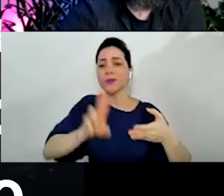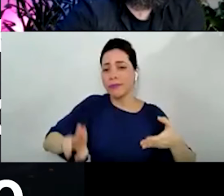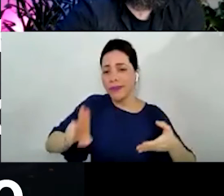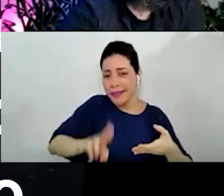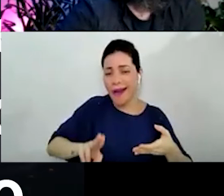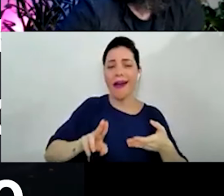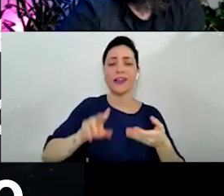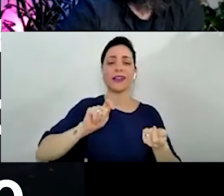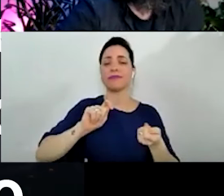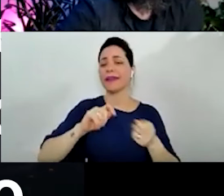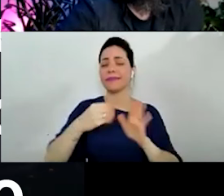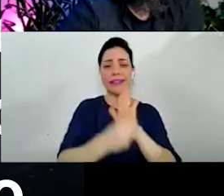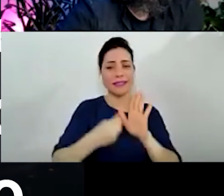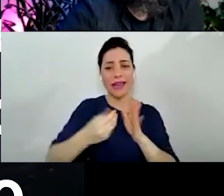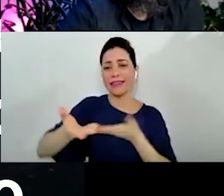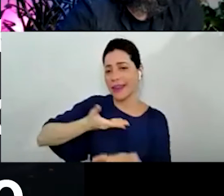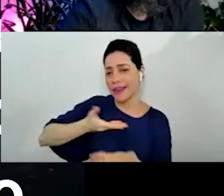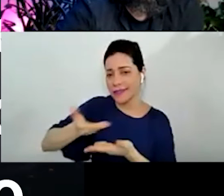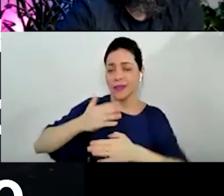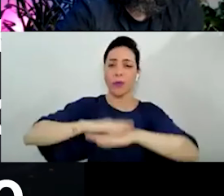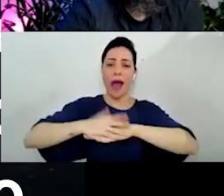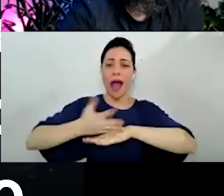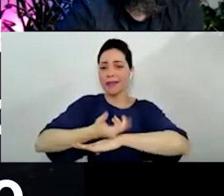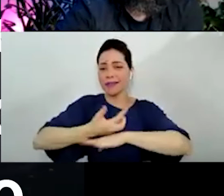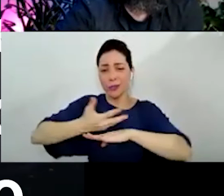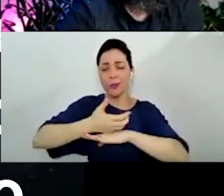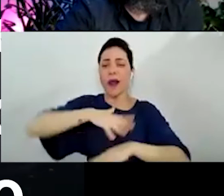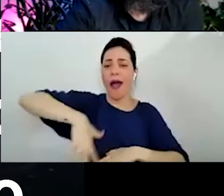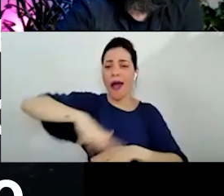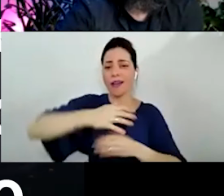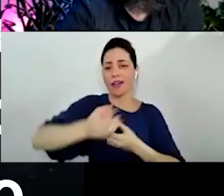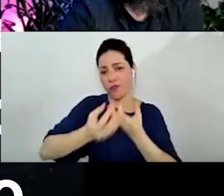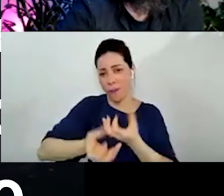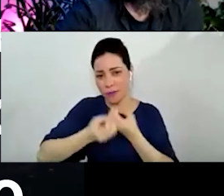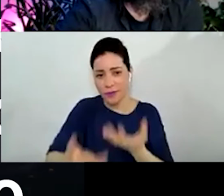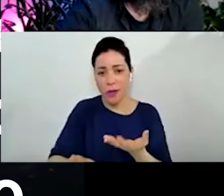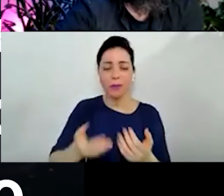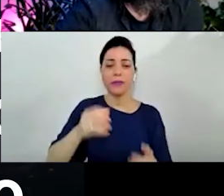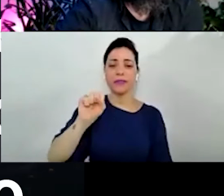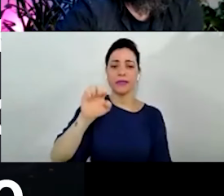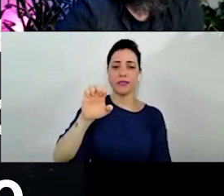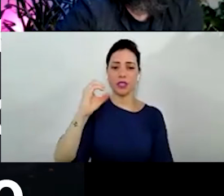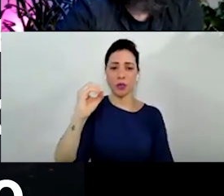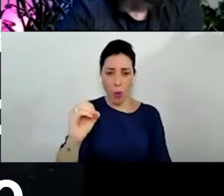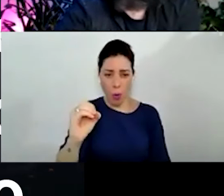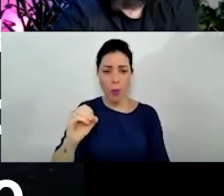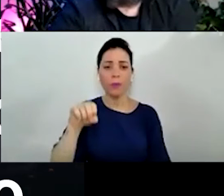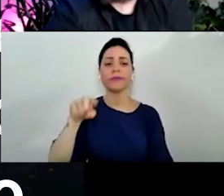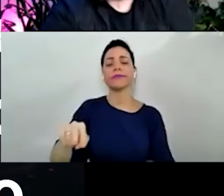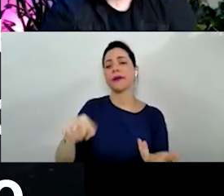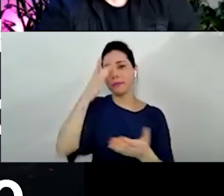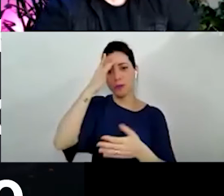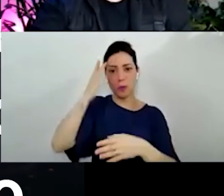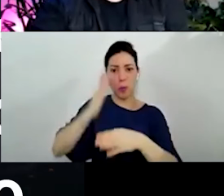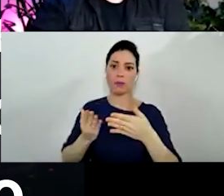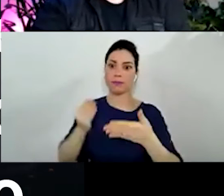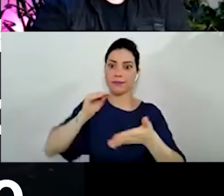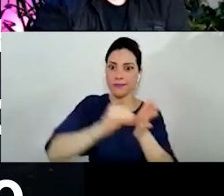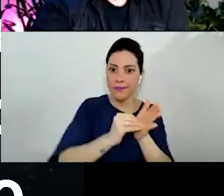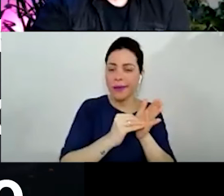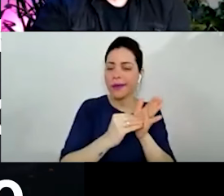está no design de interação tá na arquitetura de informação está no SOS search Engine optimization quando você ainda que só se